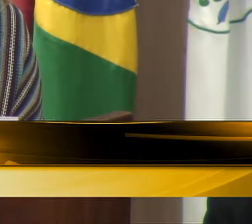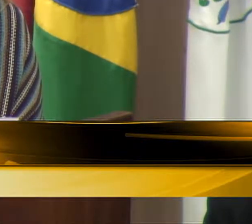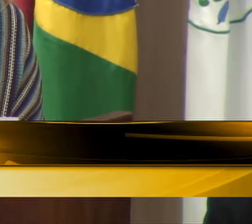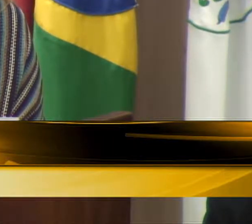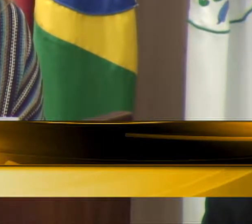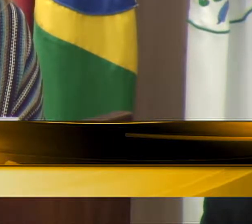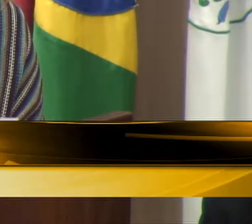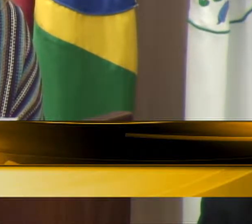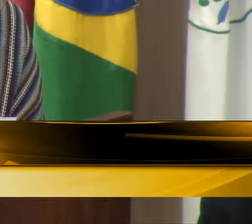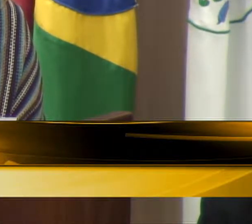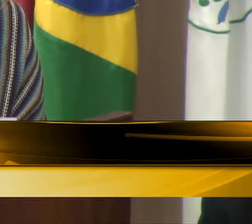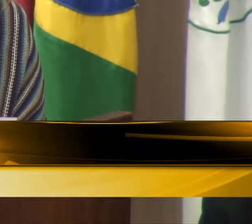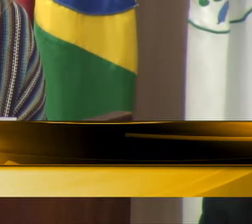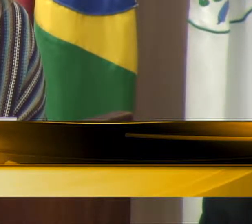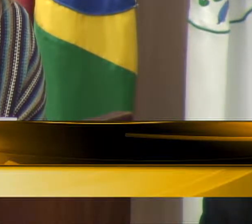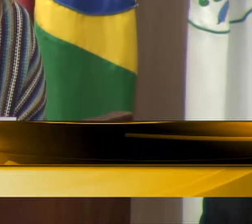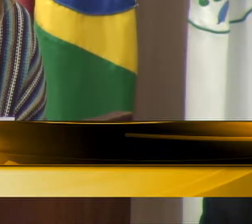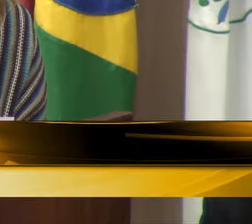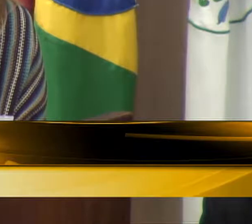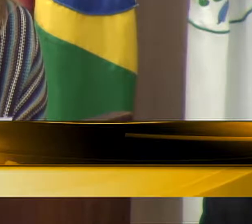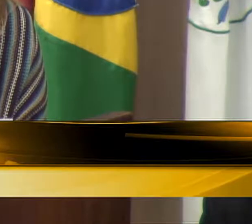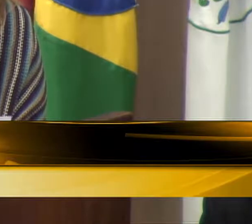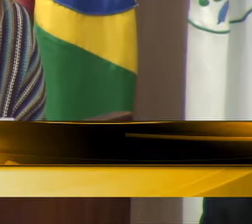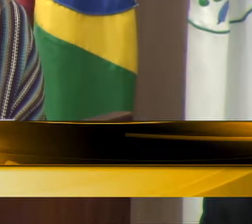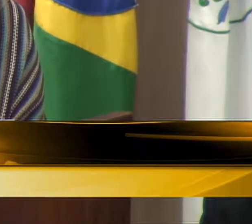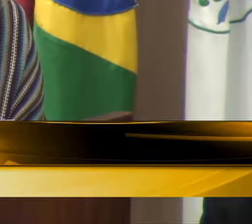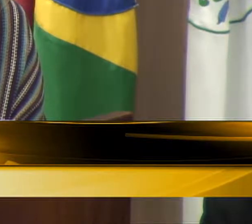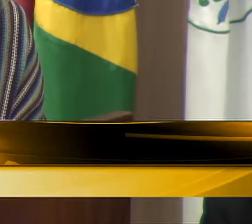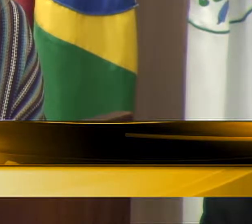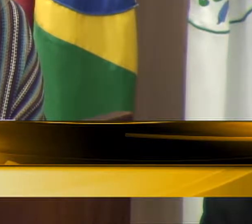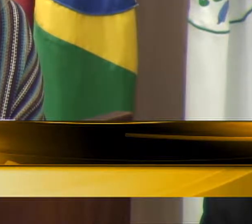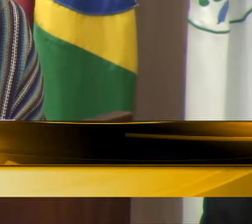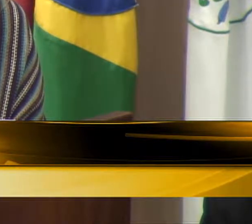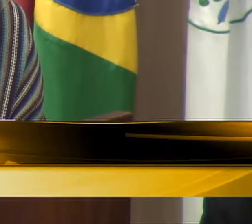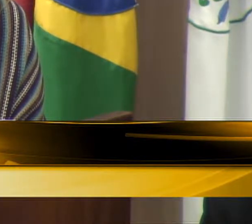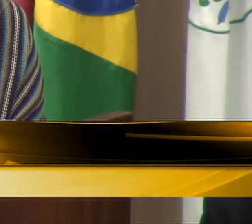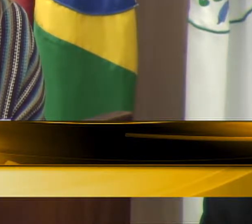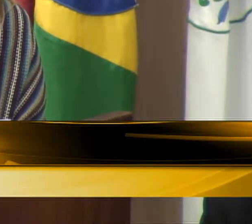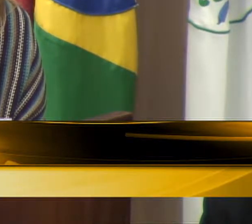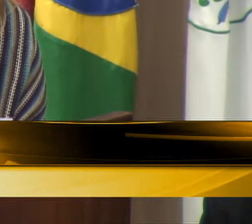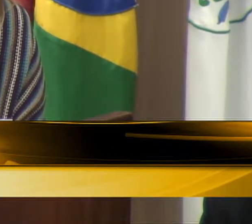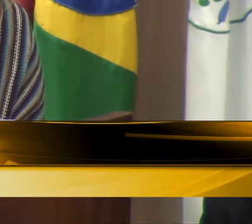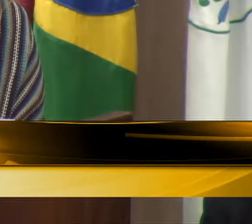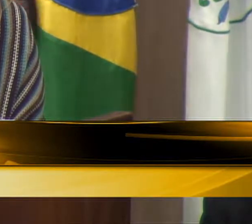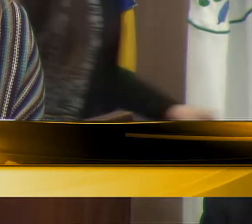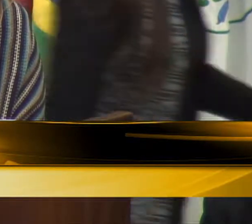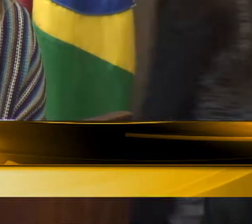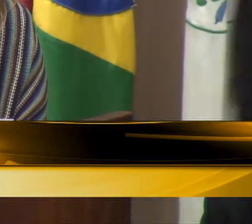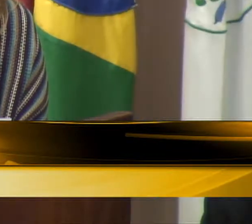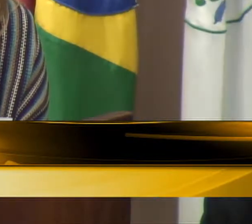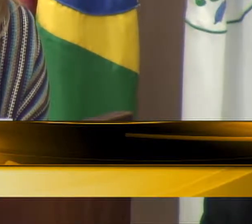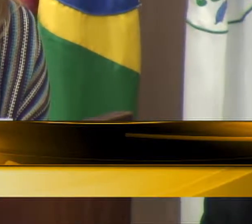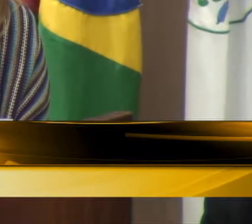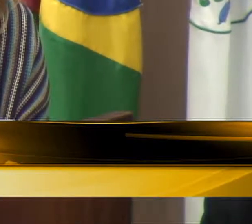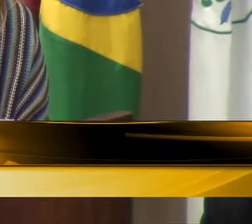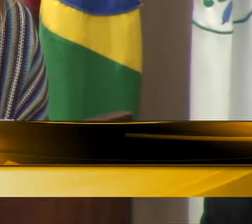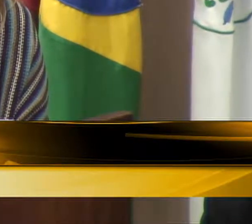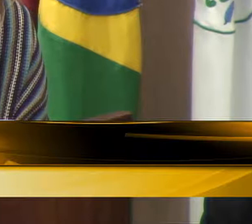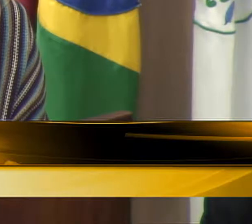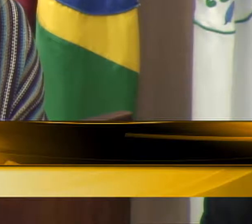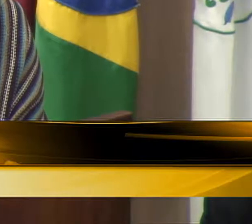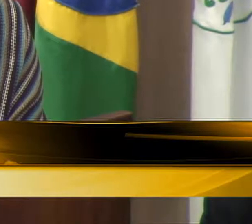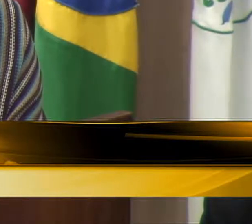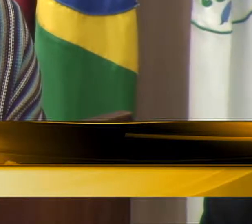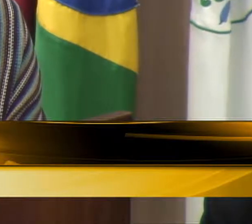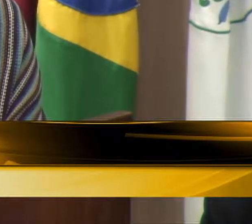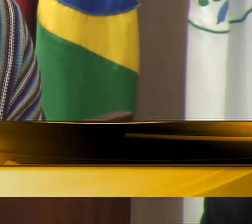a oportunidade e a satisfação de conviver com o nosso homenageado. É o caso de sua paciente,